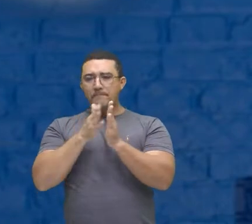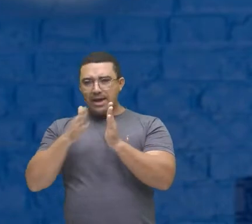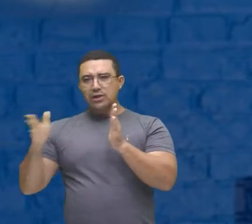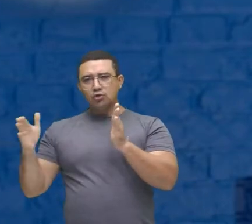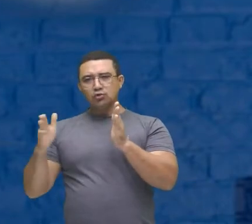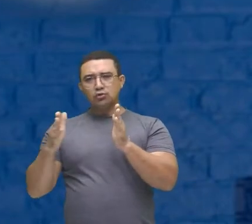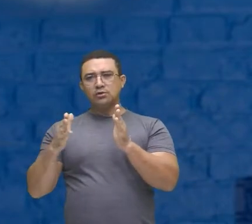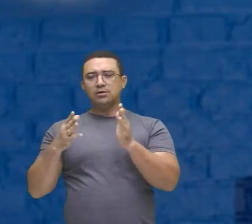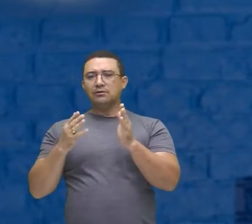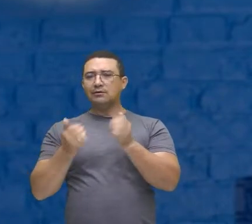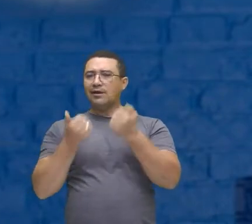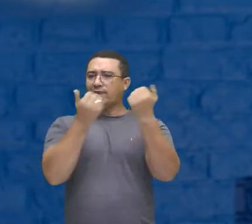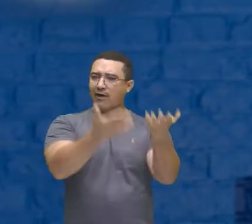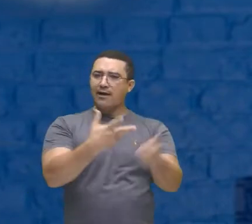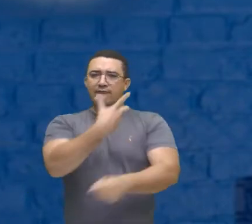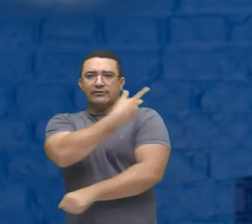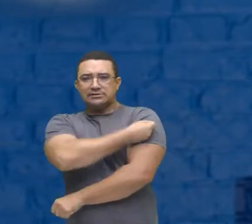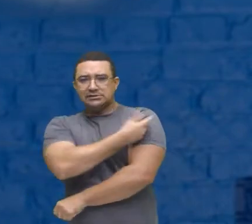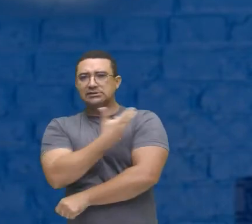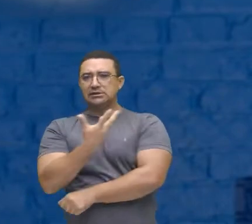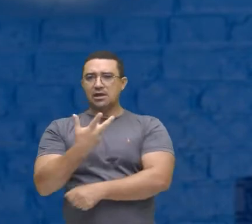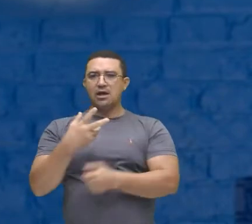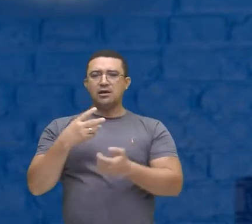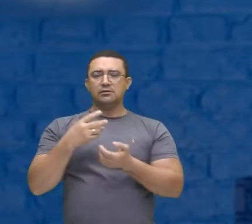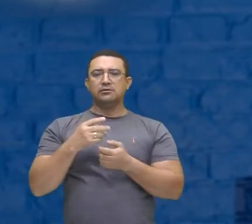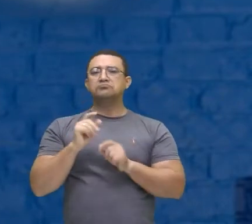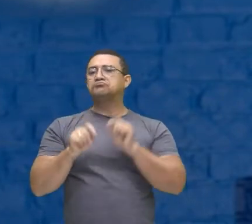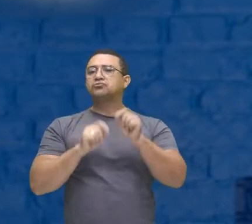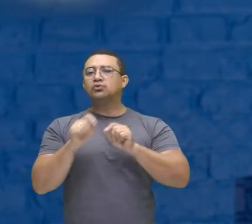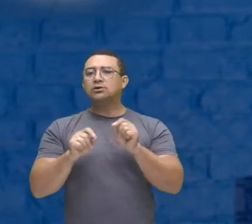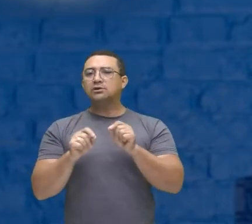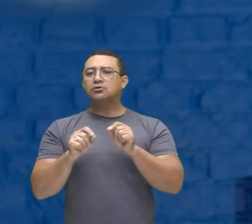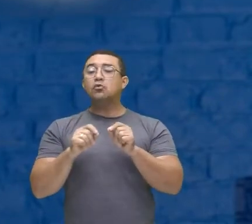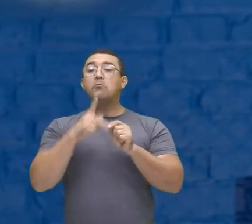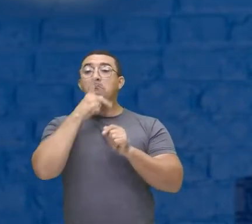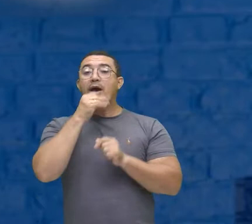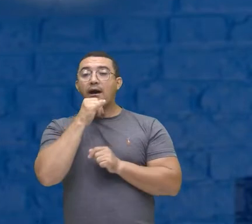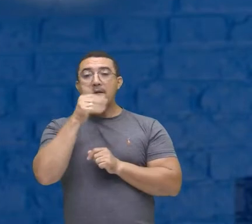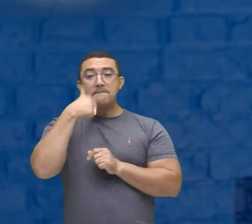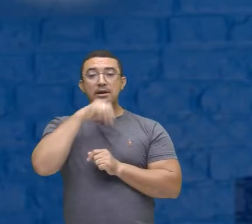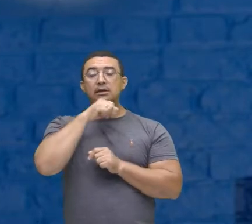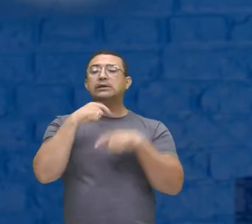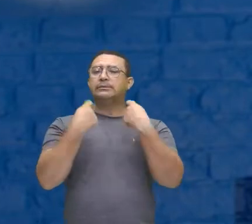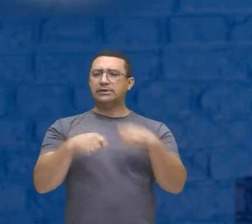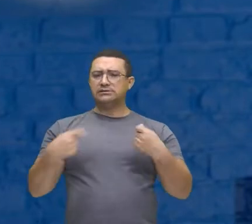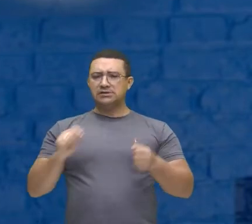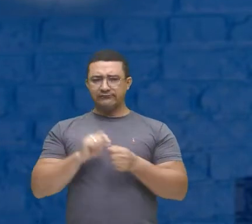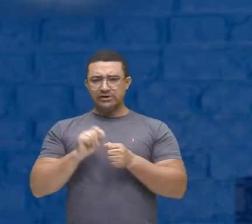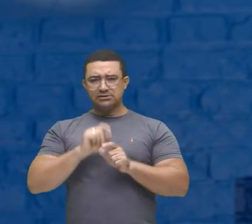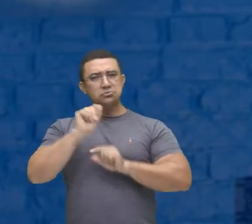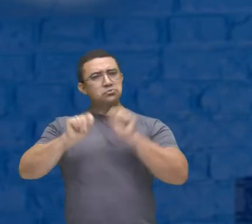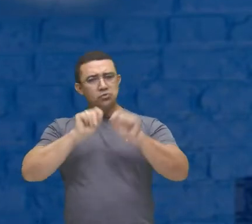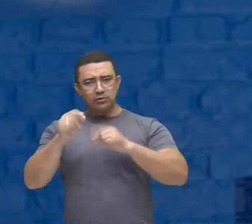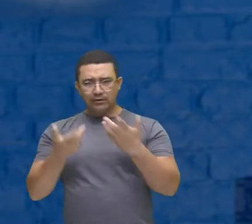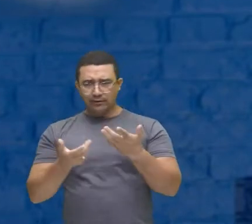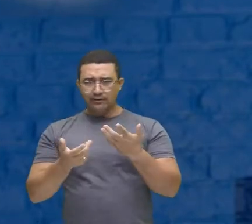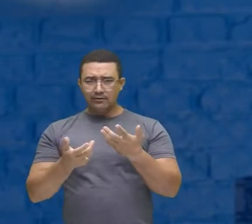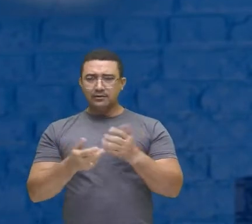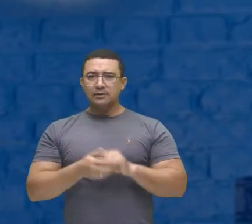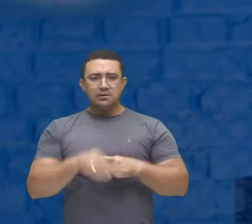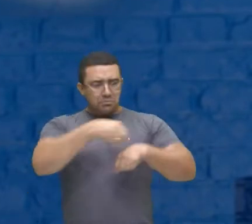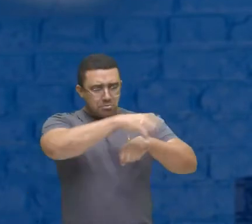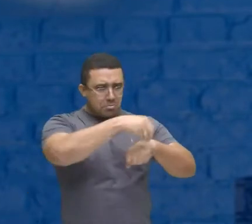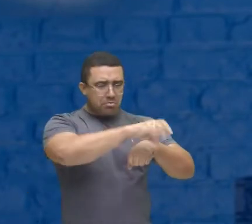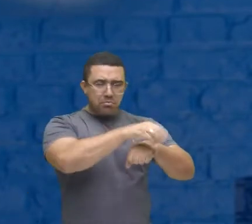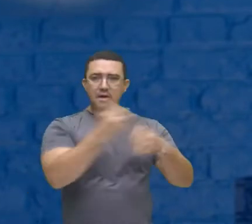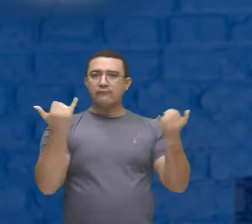nesse período aí de 10, 11, 12 anos? E o que os pais devem fazer, né? Continuando passando essas informações importantes, e o que mais os pais